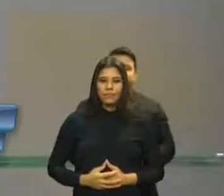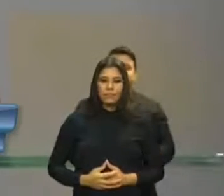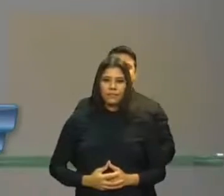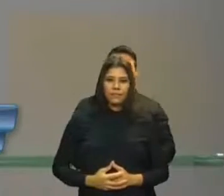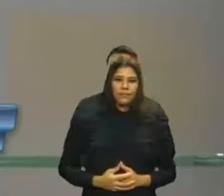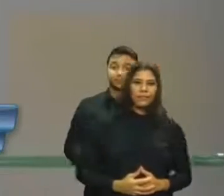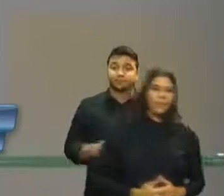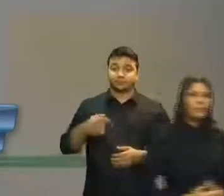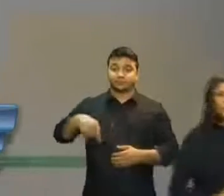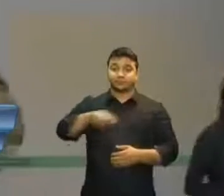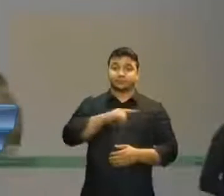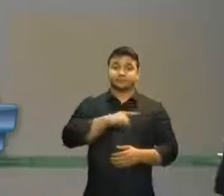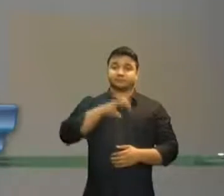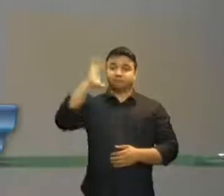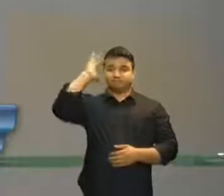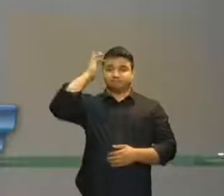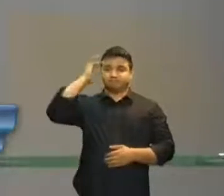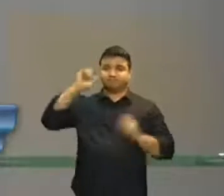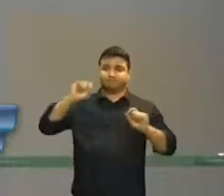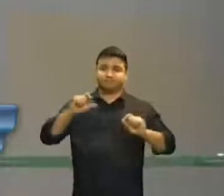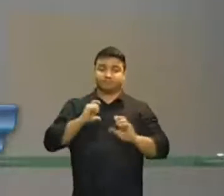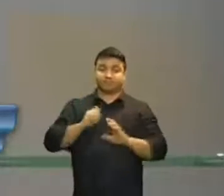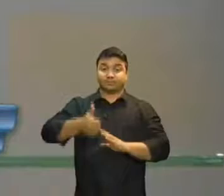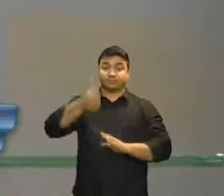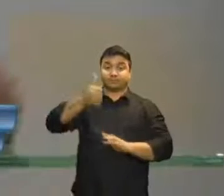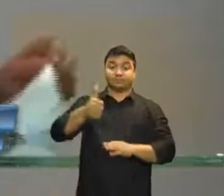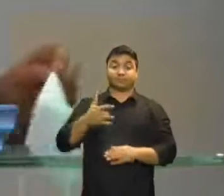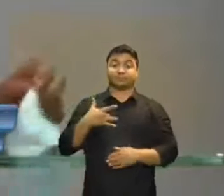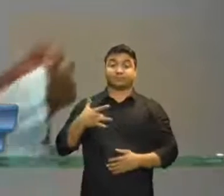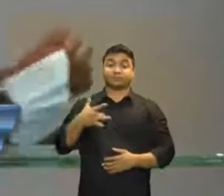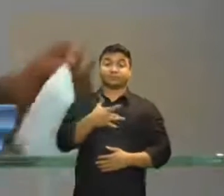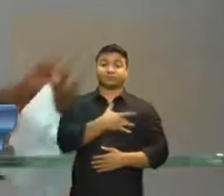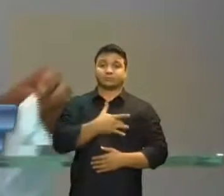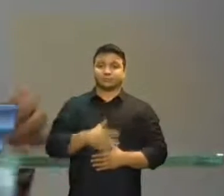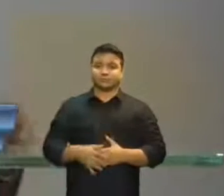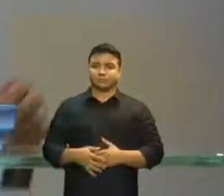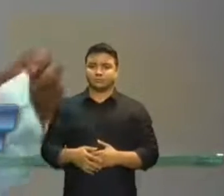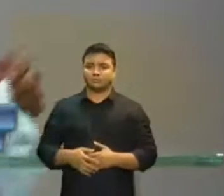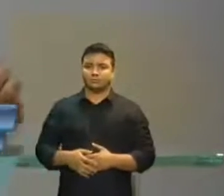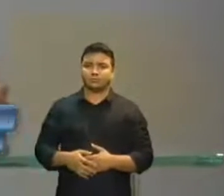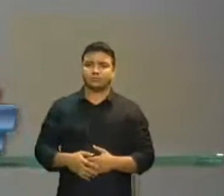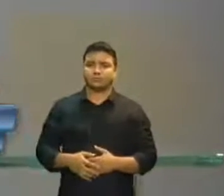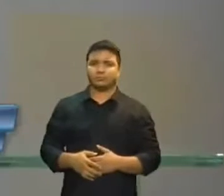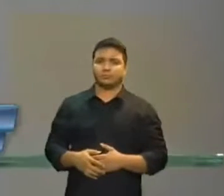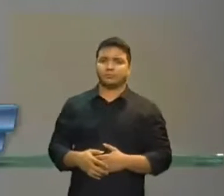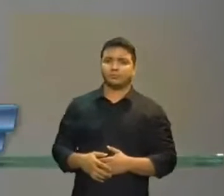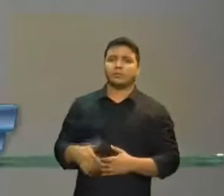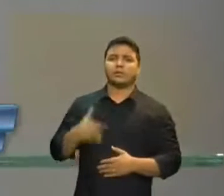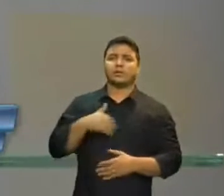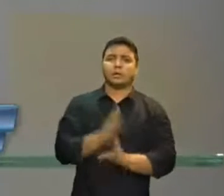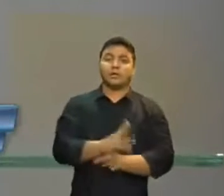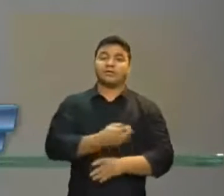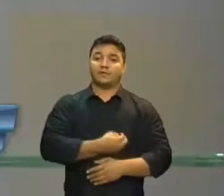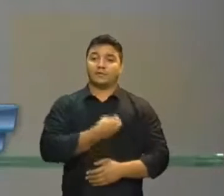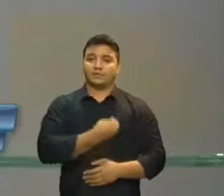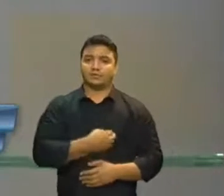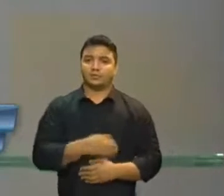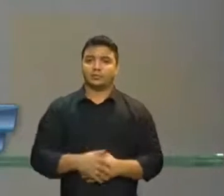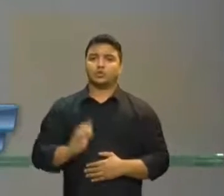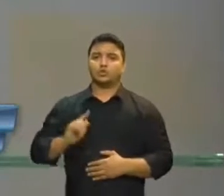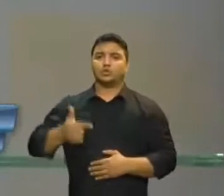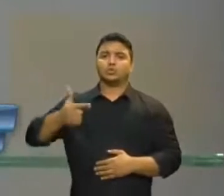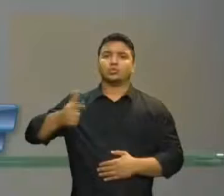eu considero, em primeiro lugar, a saúde. Porque a saúde é tudo. Você está vivo. Segundo, a